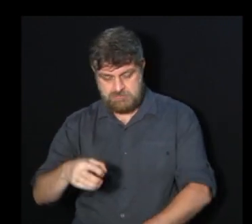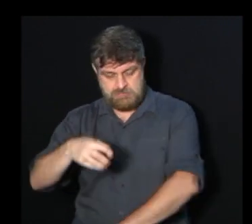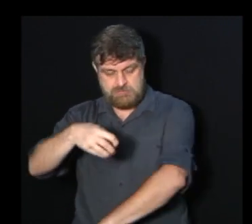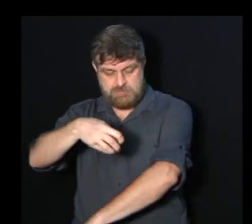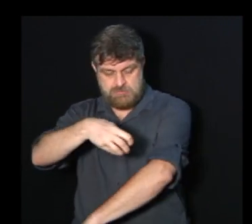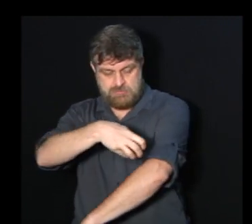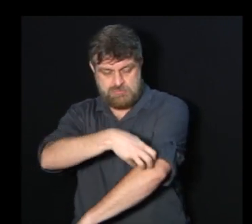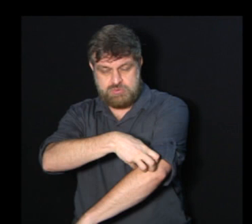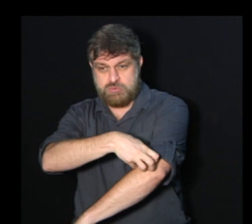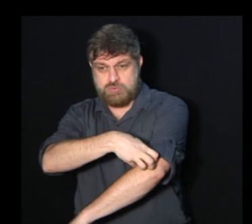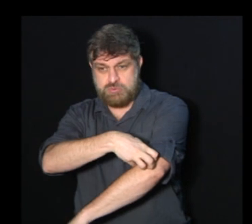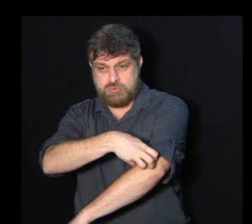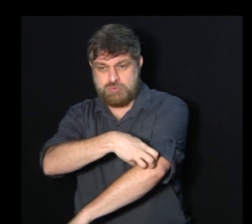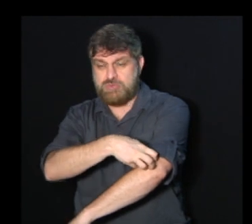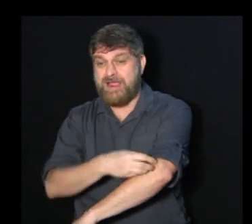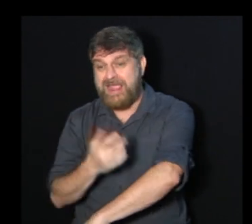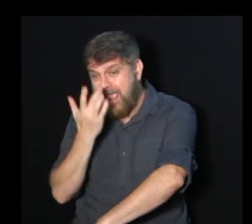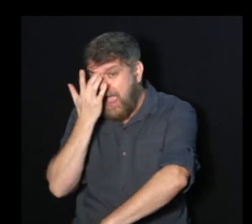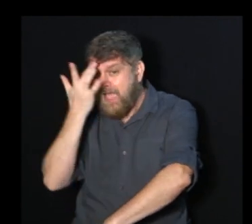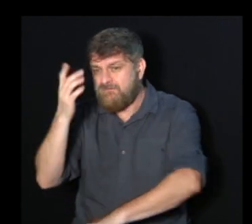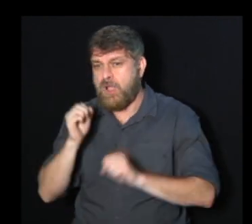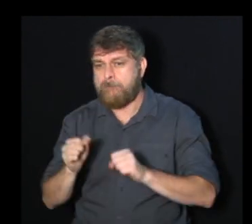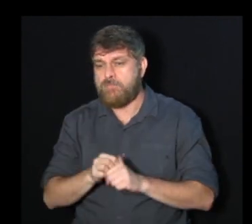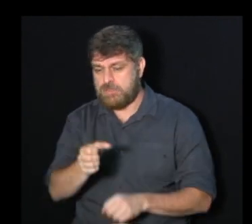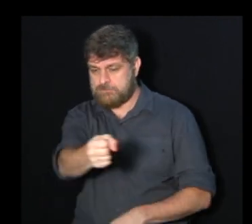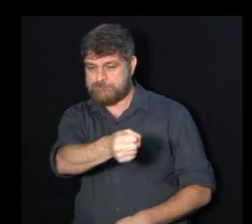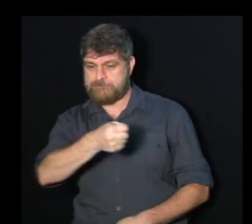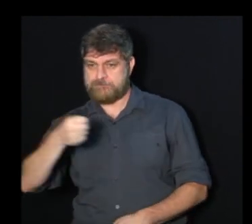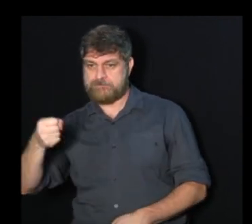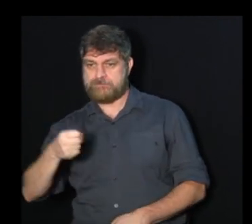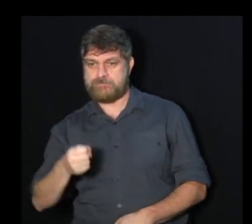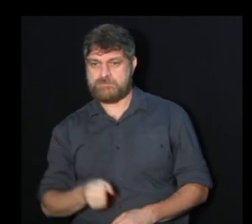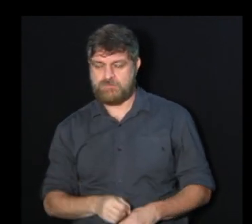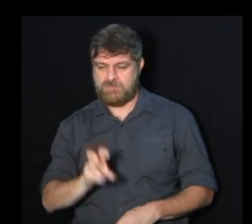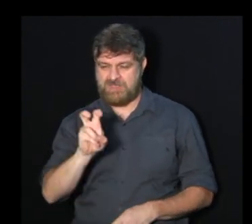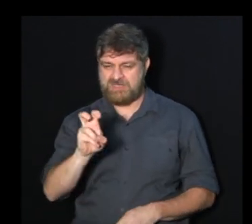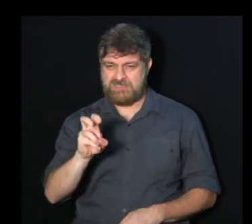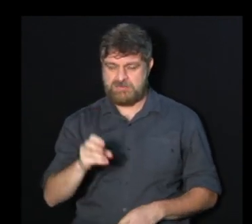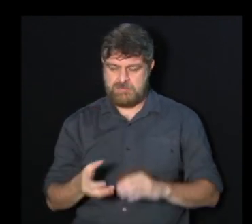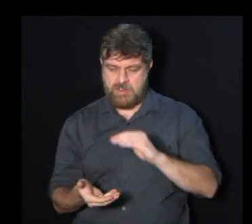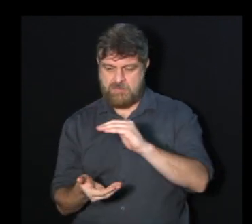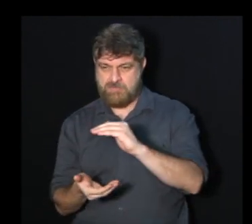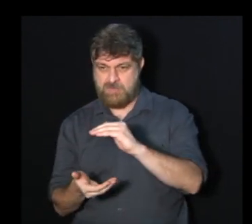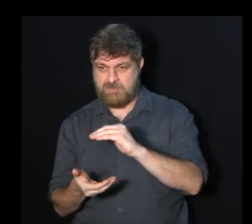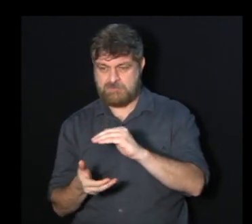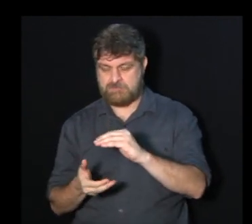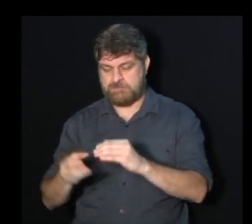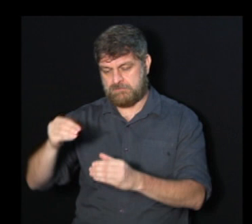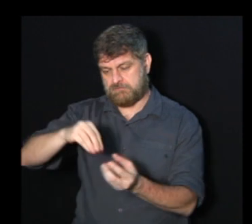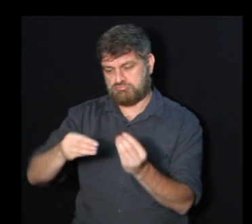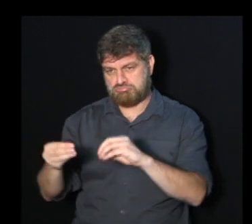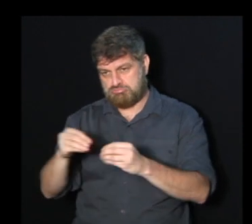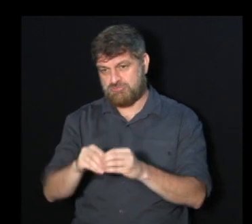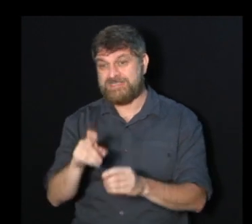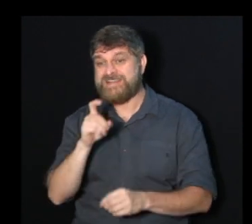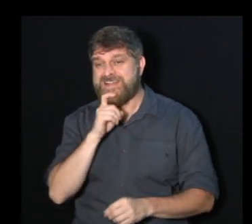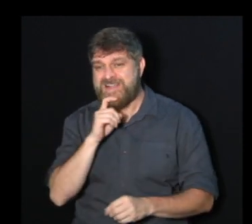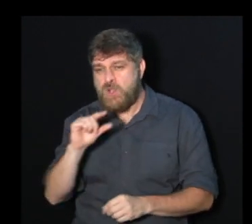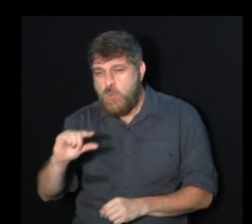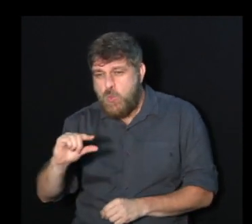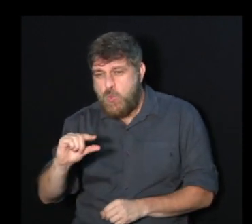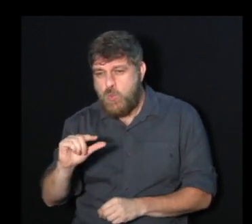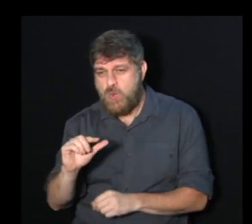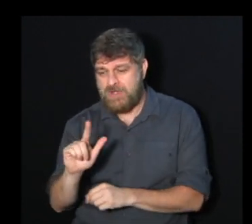inchaço. Então, assim, coisa fácil que você consegue pegar na sua geladeira lá, coloca umas 5, 6 sacolinhas de mercado dentro, joga o gelinho lá dentro, faz uma